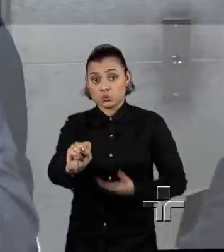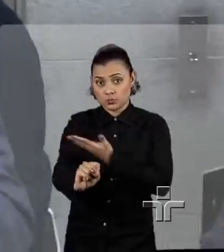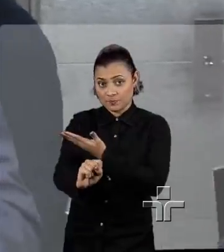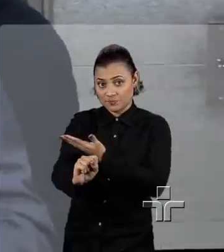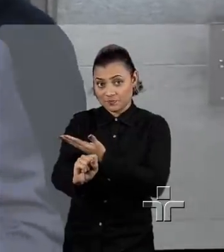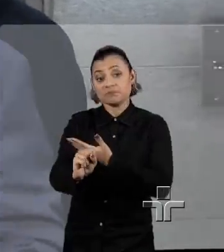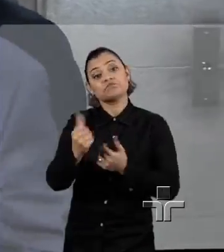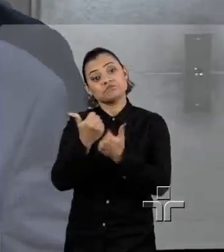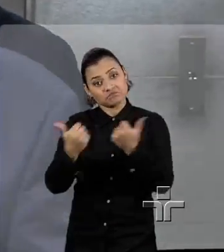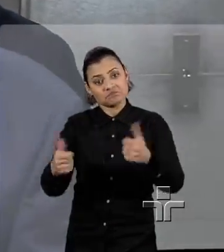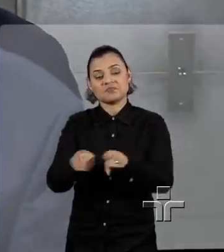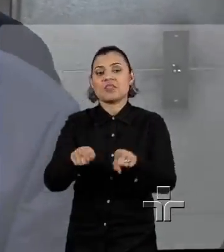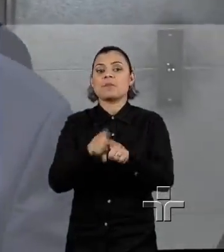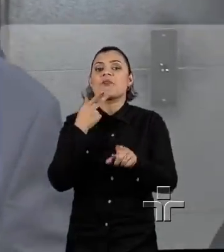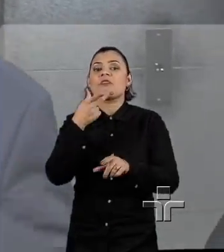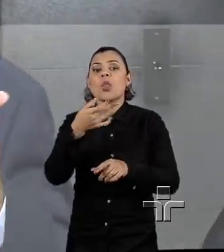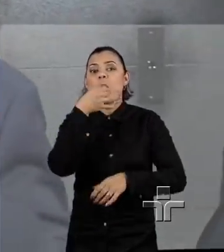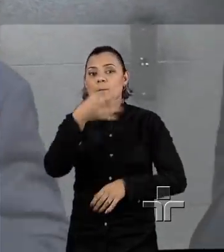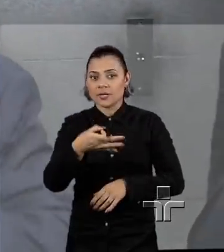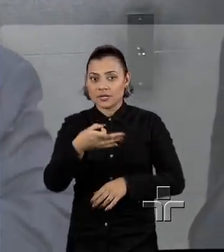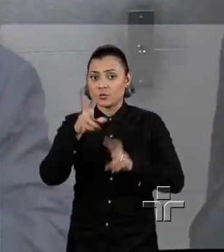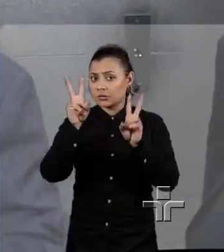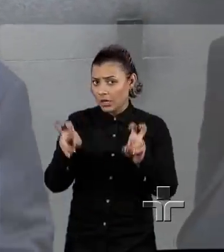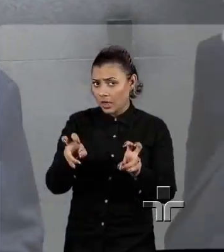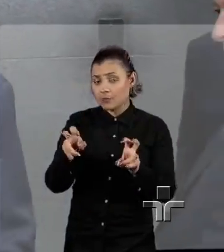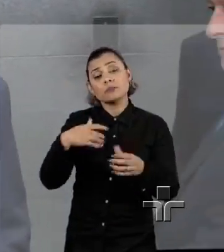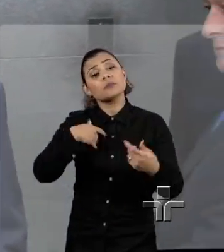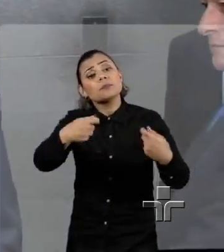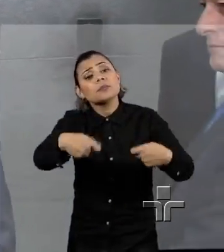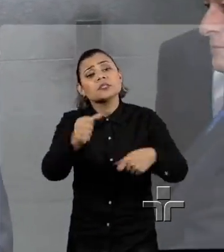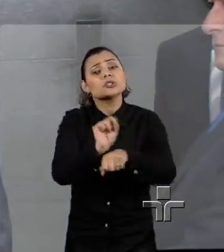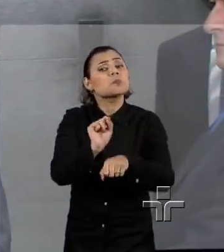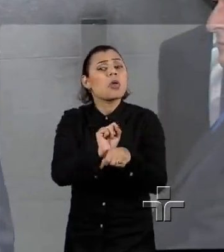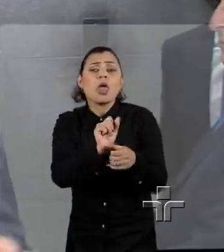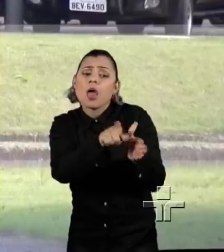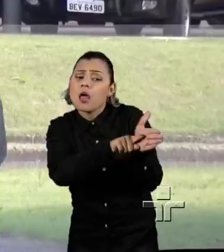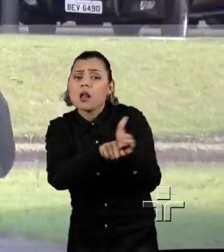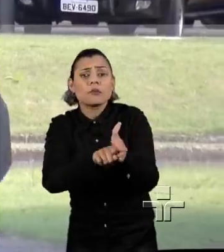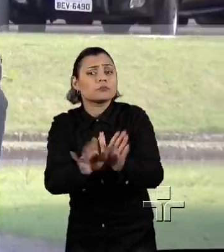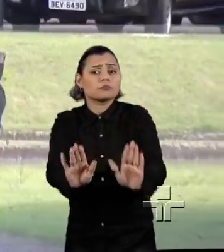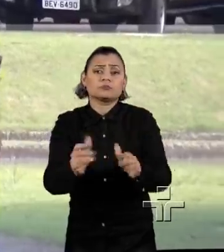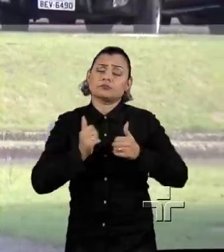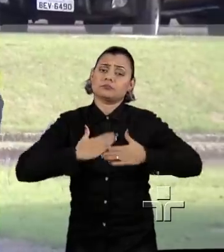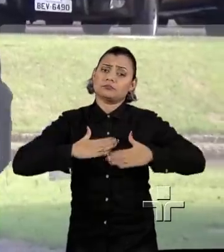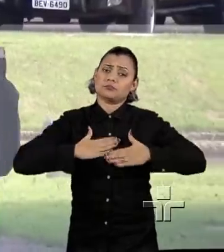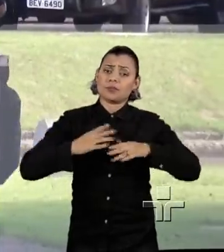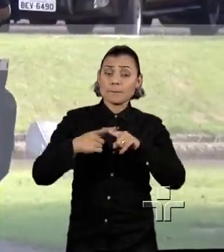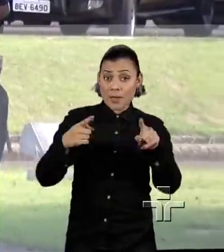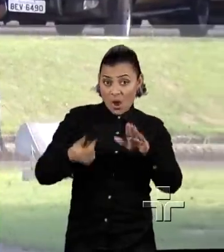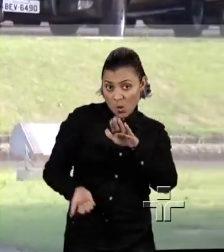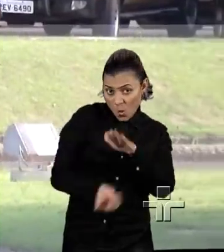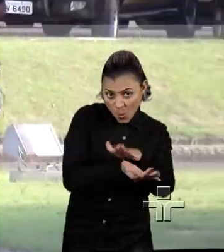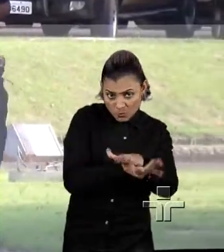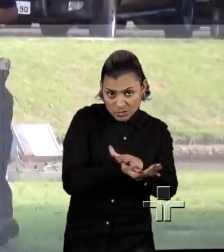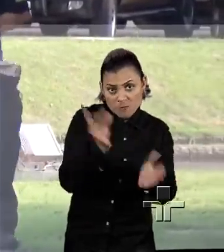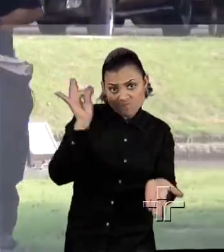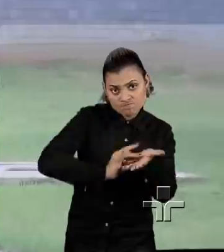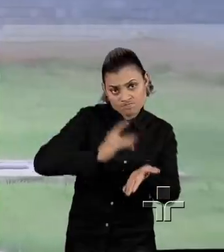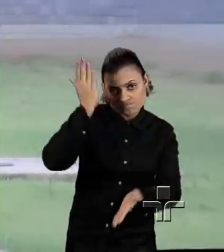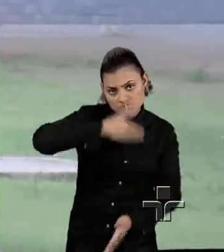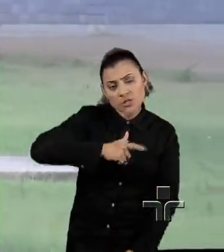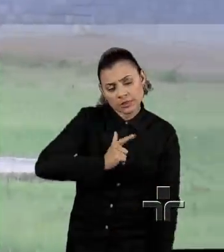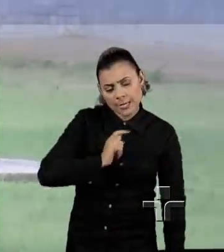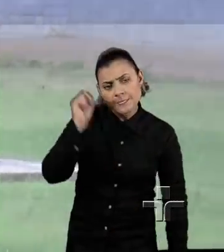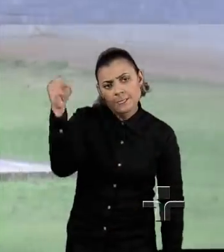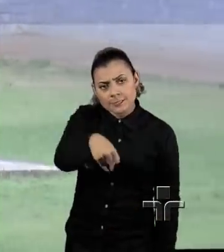Federal, também comentou o caso. Disse que é preciso esperar a apuração dos fatos e que a corrupção sempre existiu,